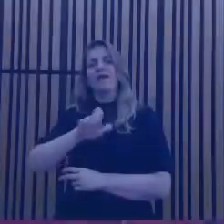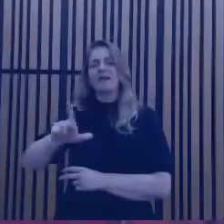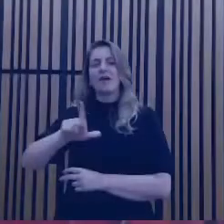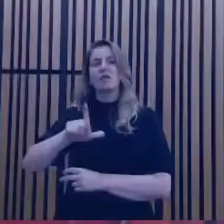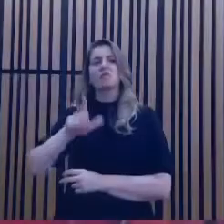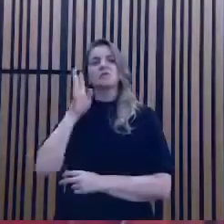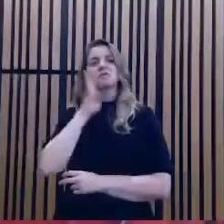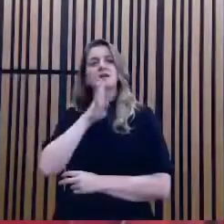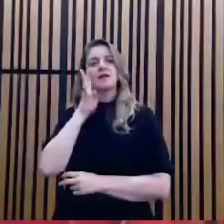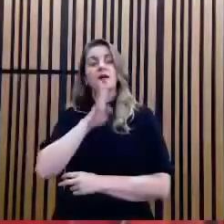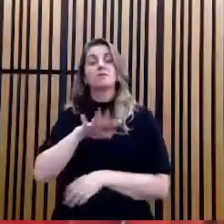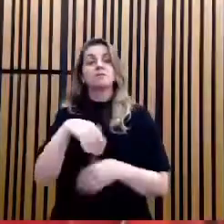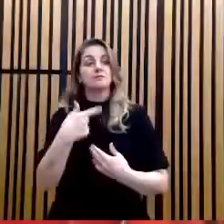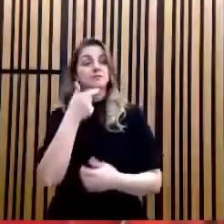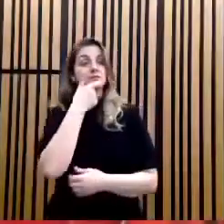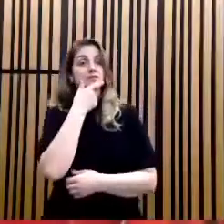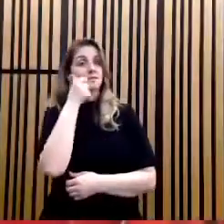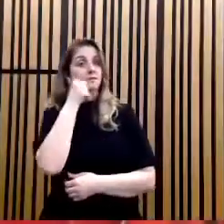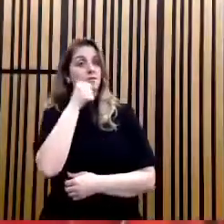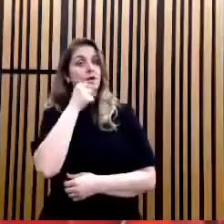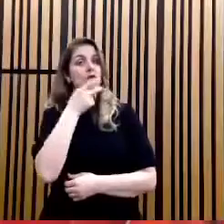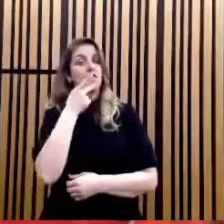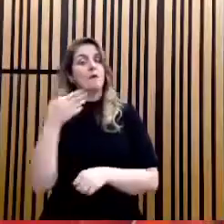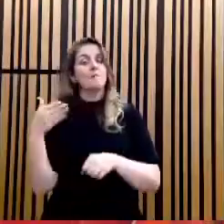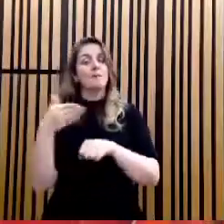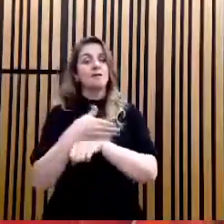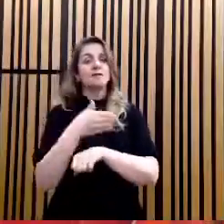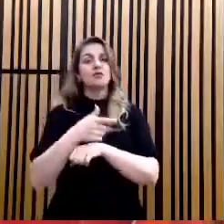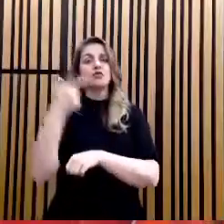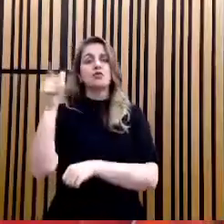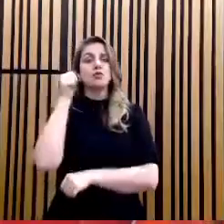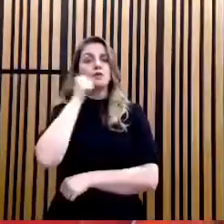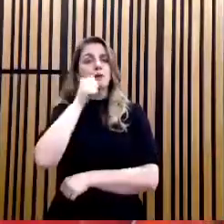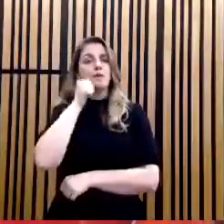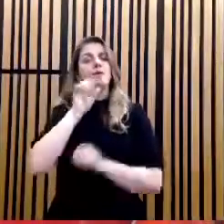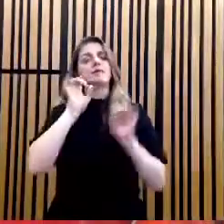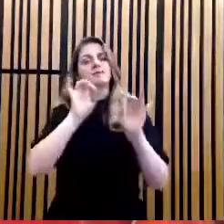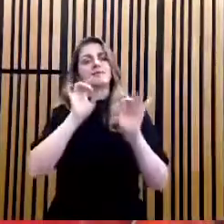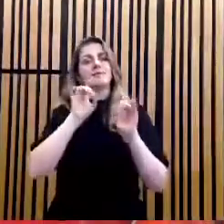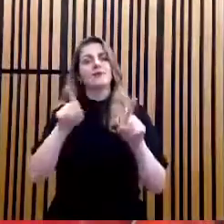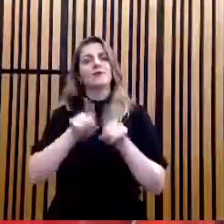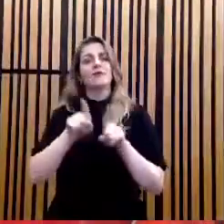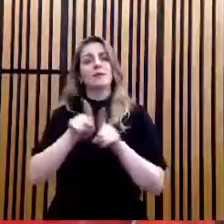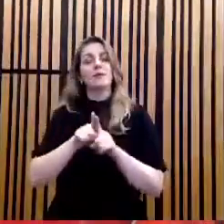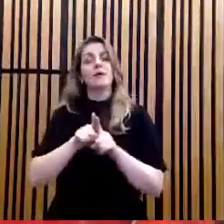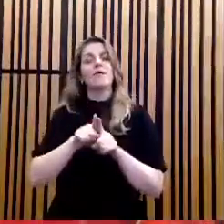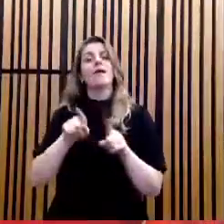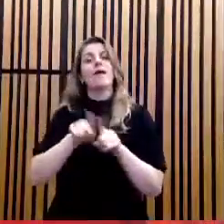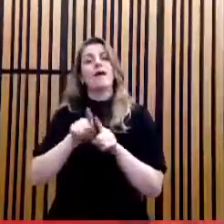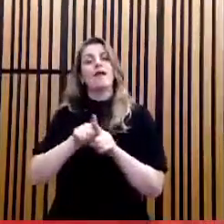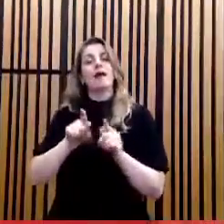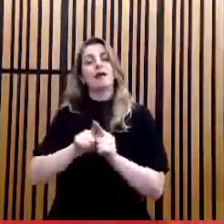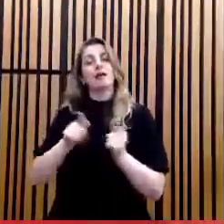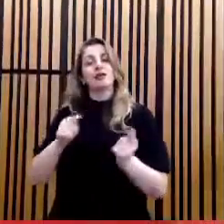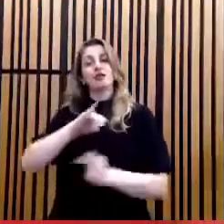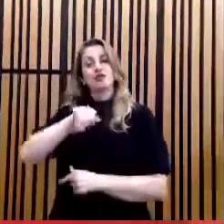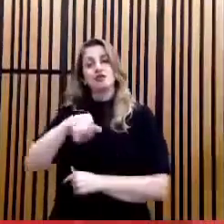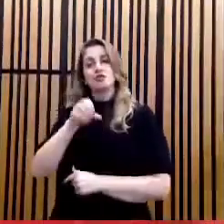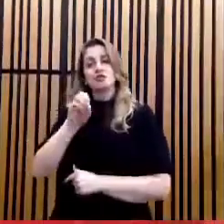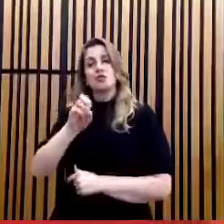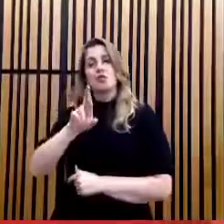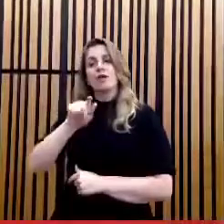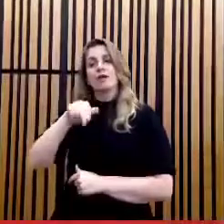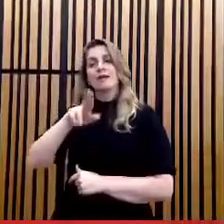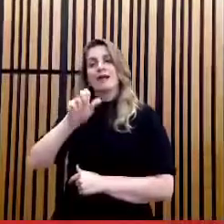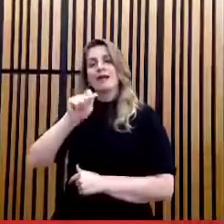E agora a gente vai também ter a participação de uma outra mulher muito especial. Ela é jornalista e uma das colunistas